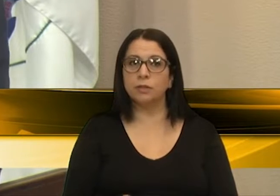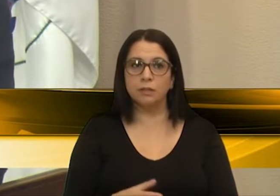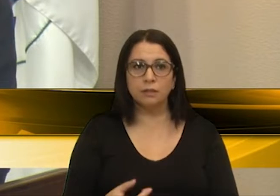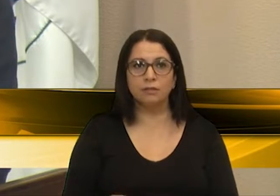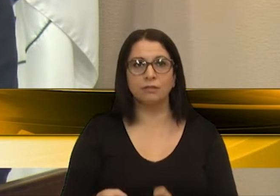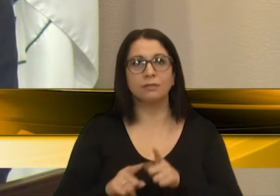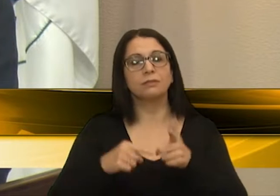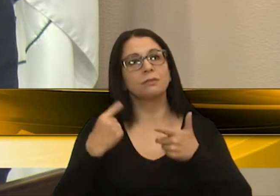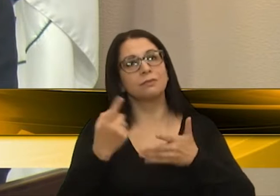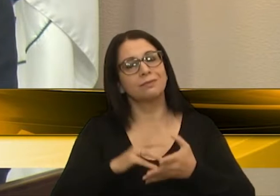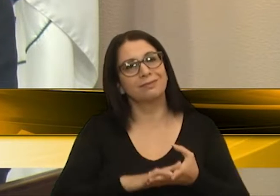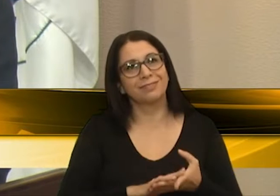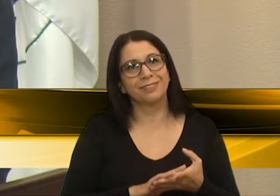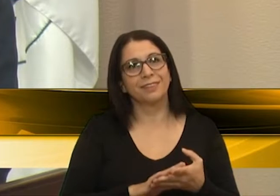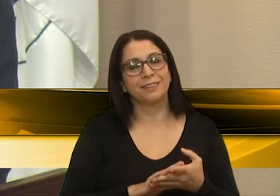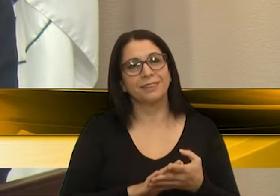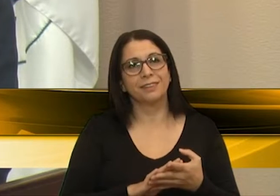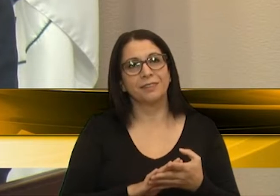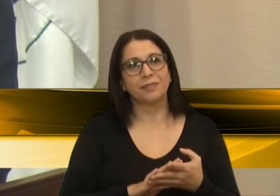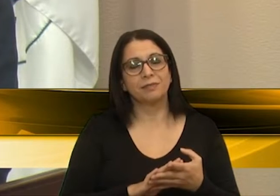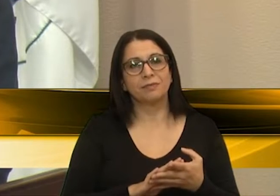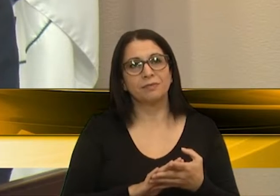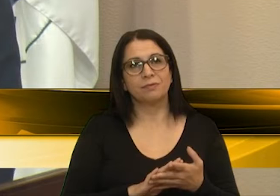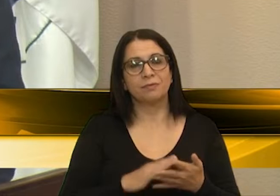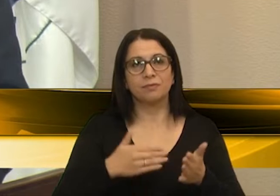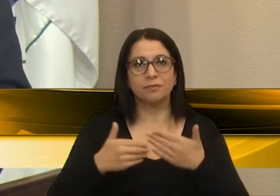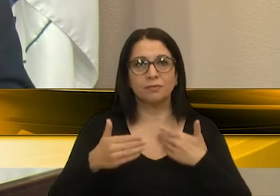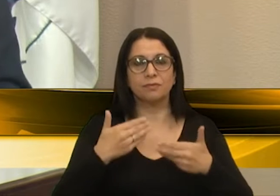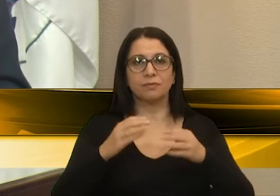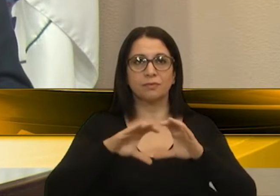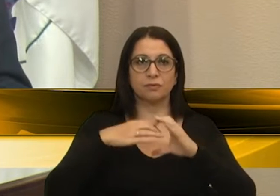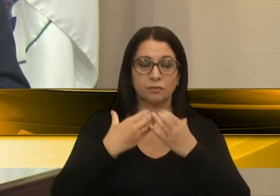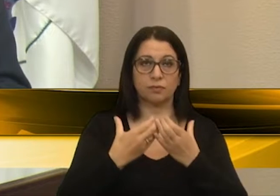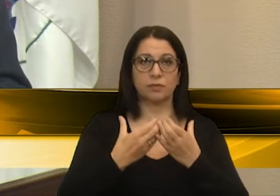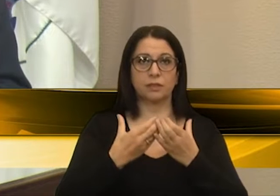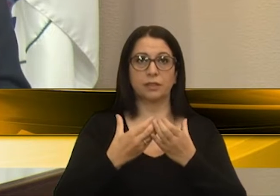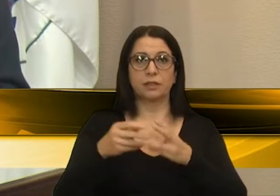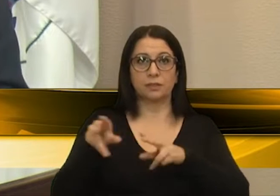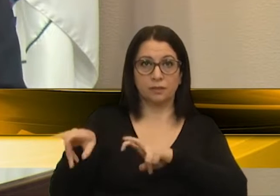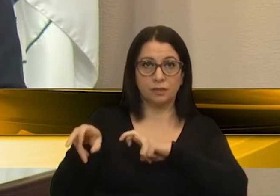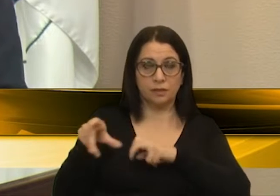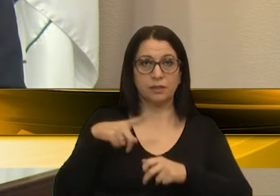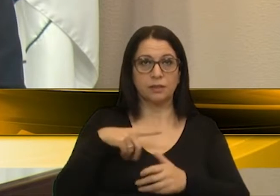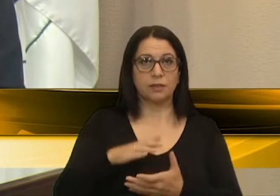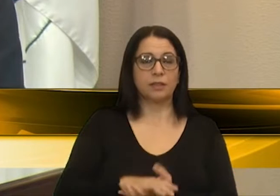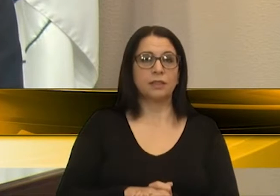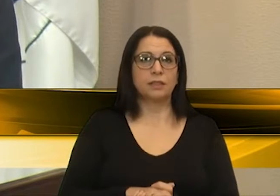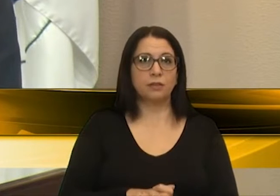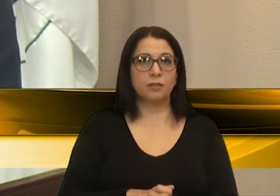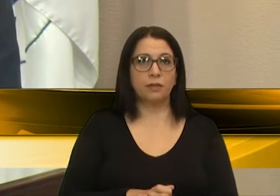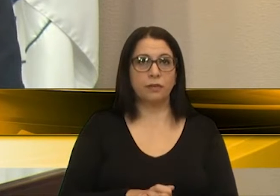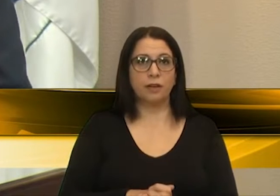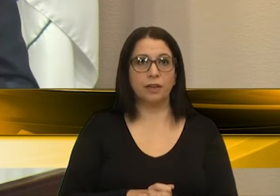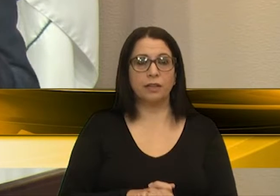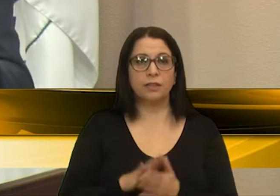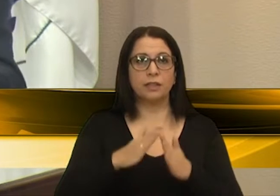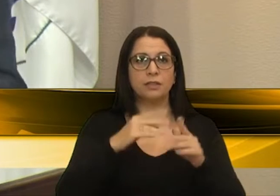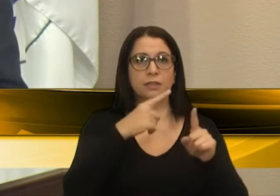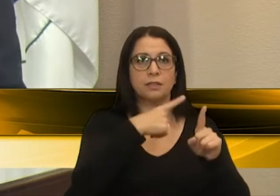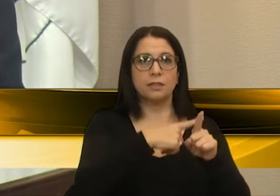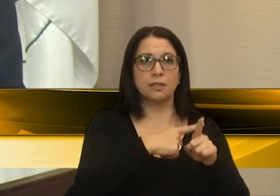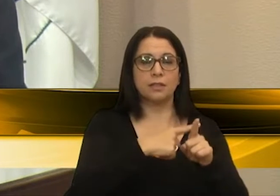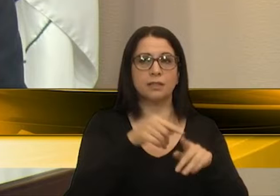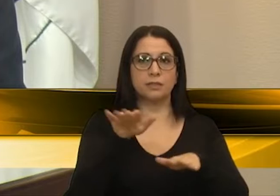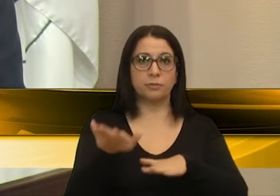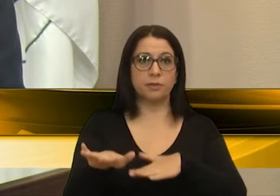imigração italiana, porque em qualquer comunidade do interior nós temos nas igrejas a Via